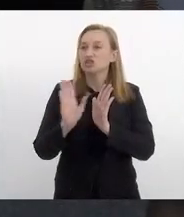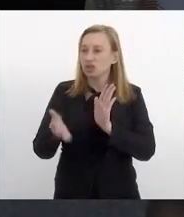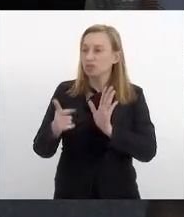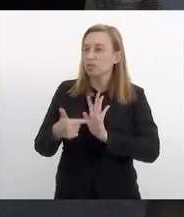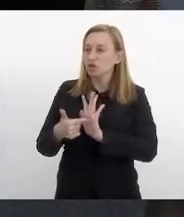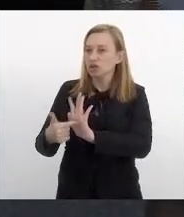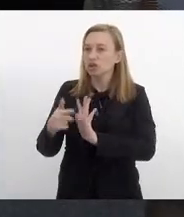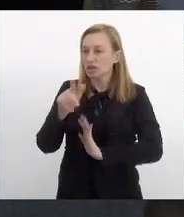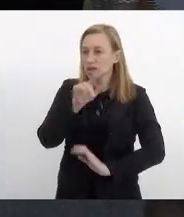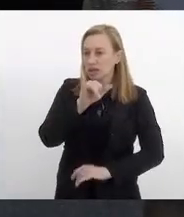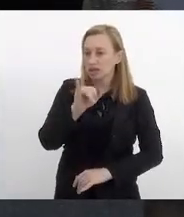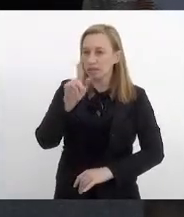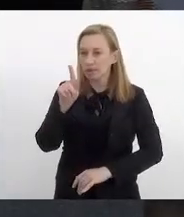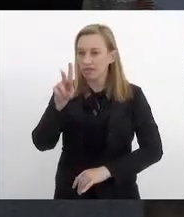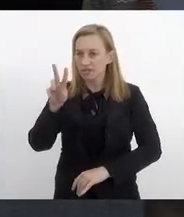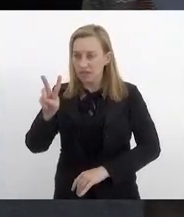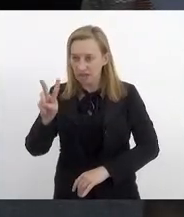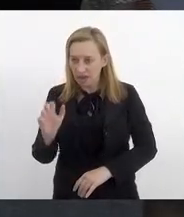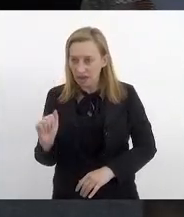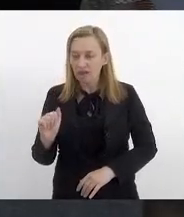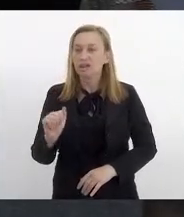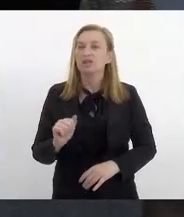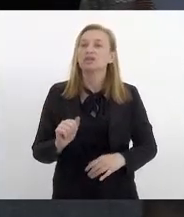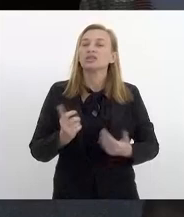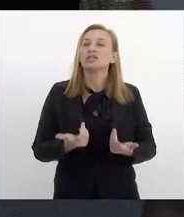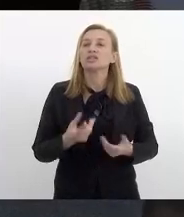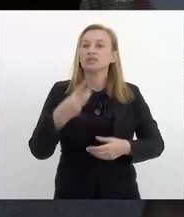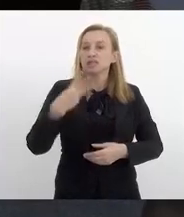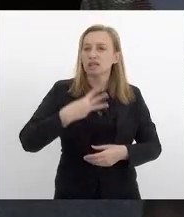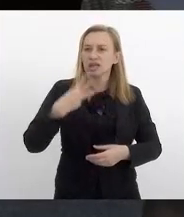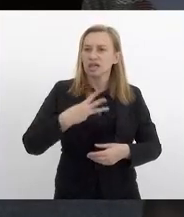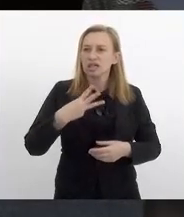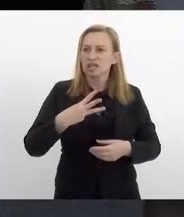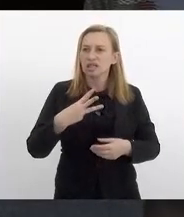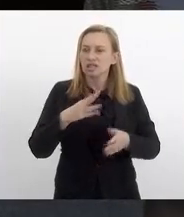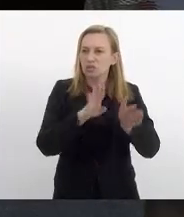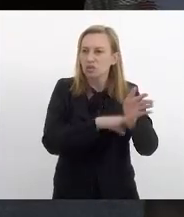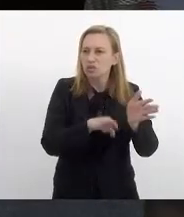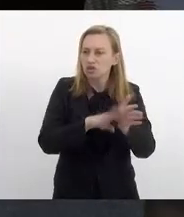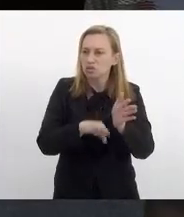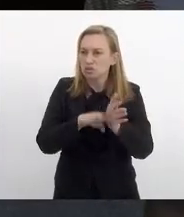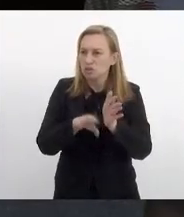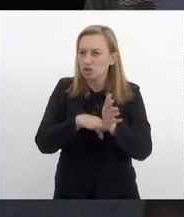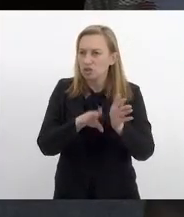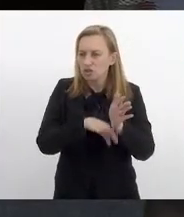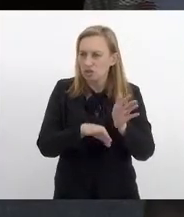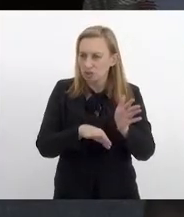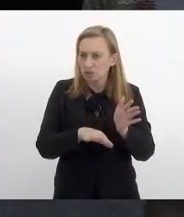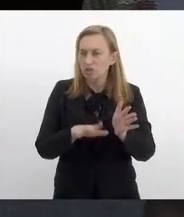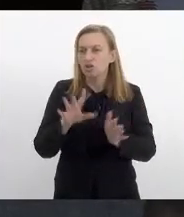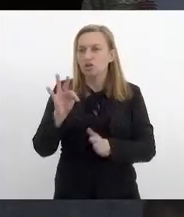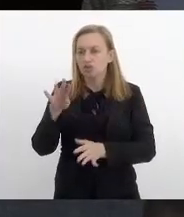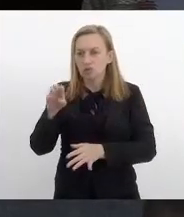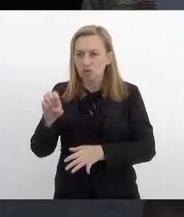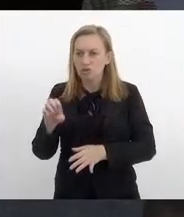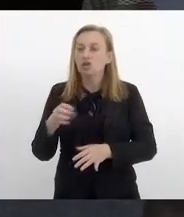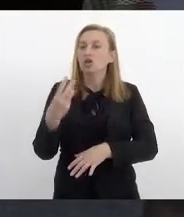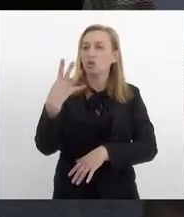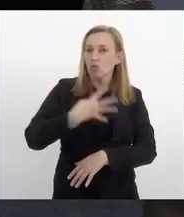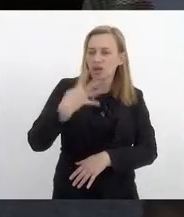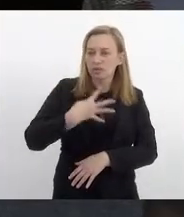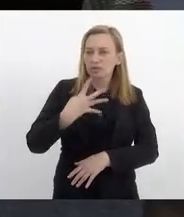3. Montante da respectiva despesa e correspondente fonte de custeio. 4.